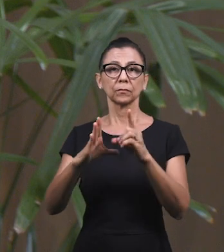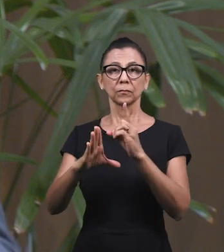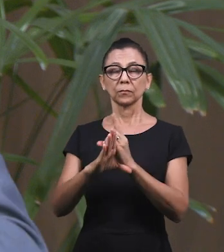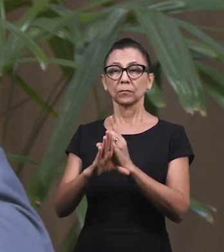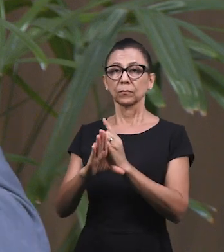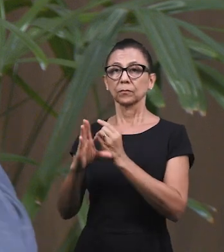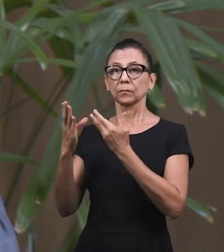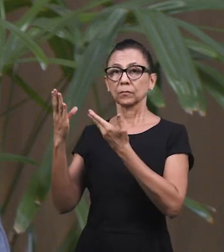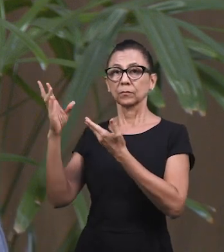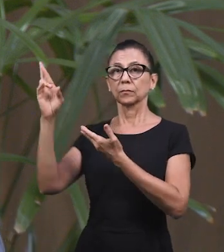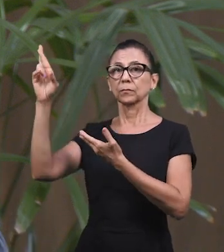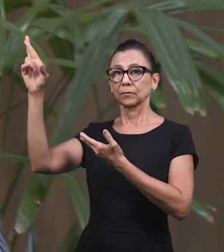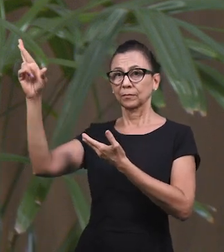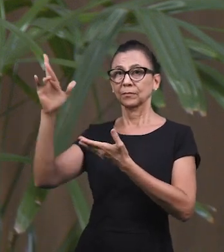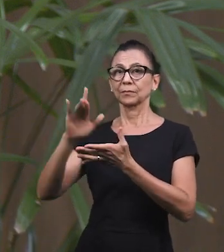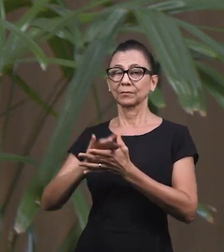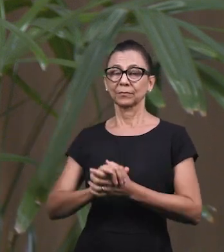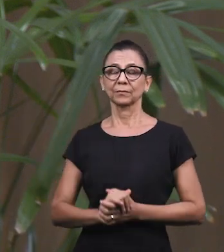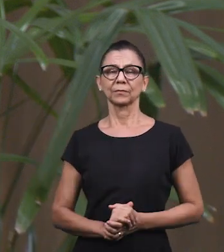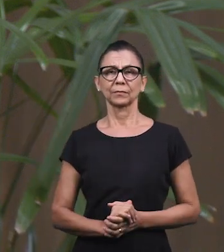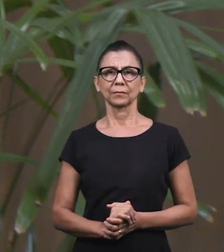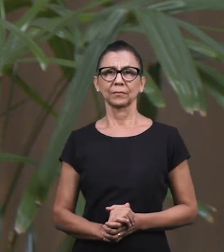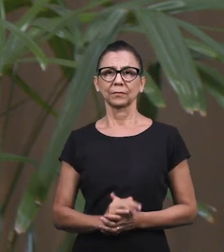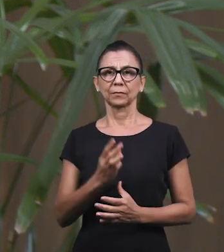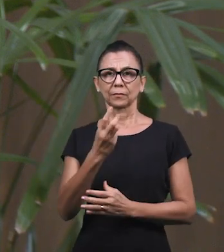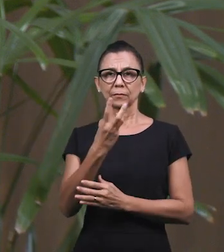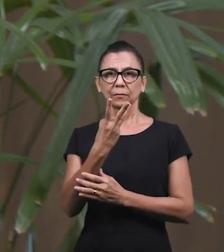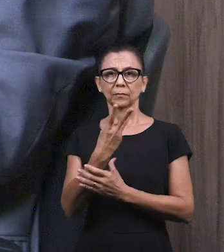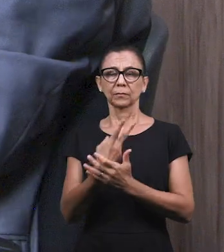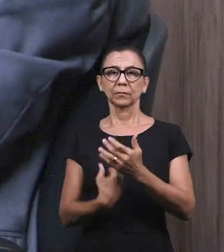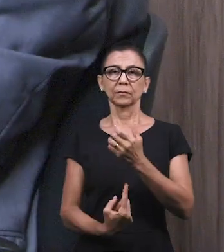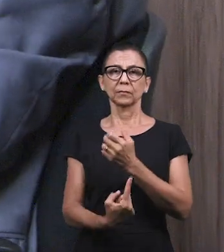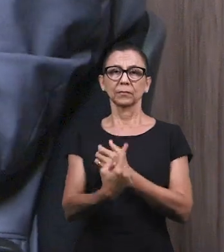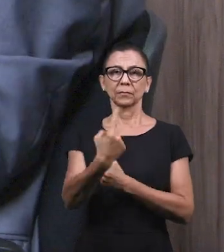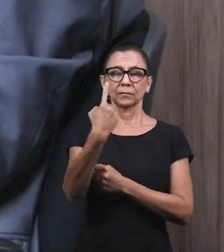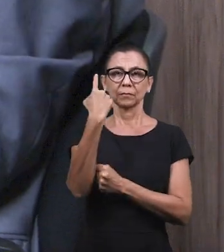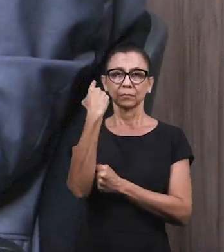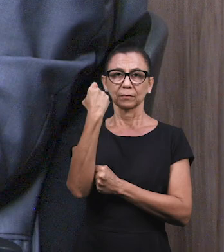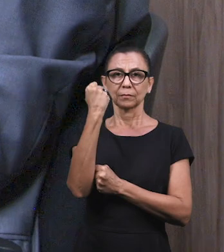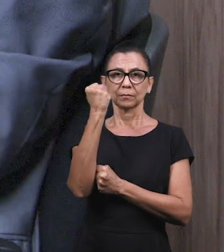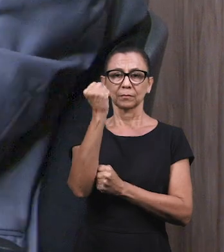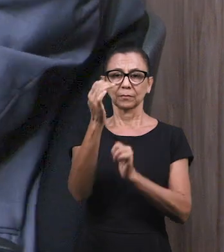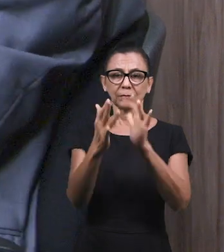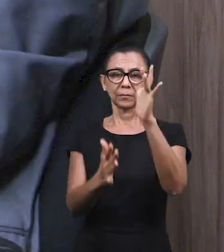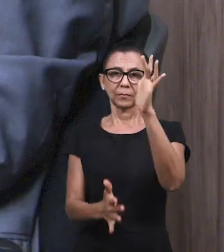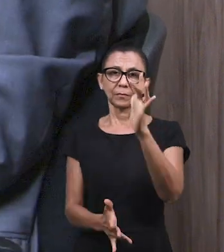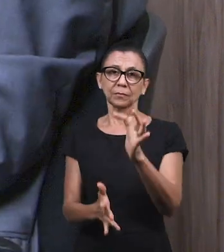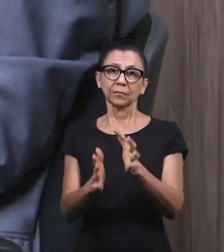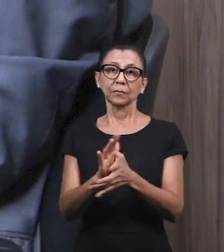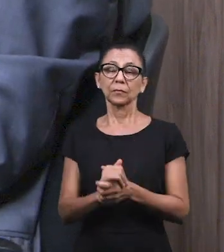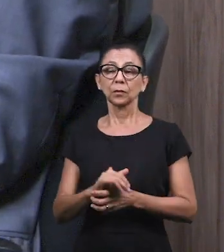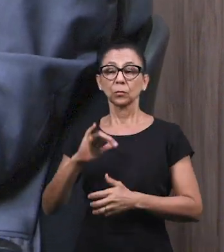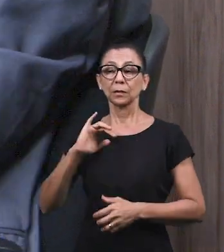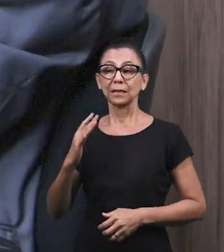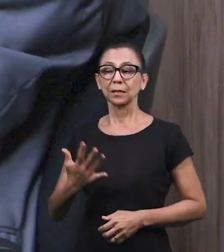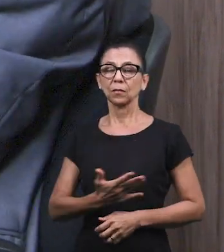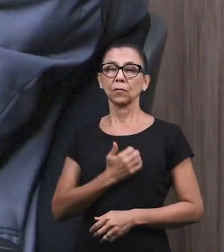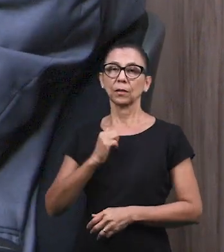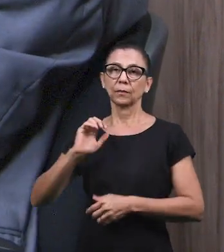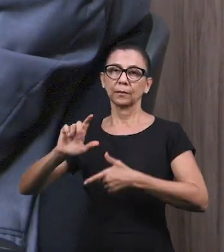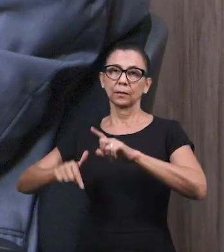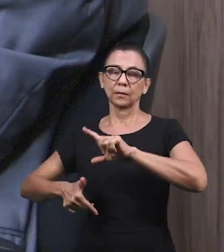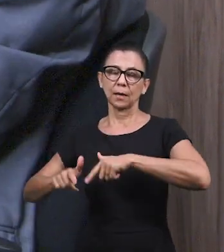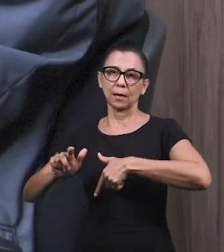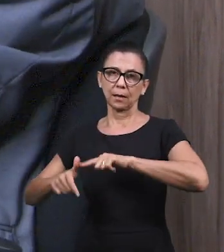Senhor, essa bênção da Trindade estava ali sobre eles. Então o que salvava Israel, o recurso de Israel, o